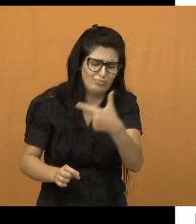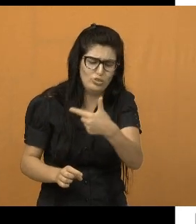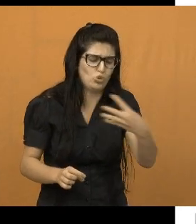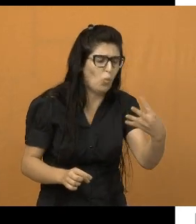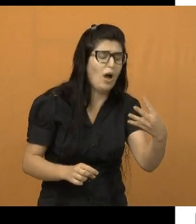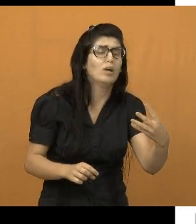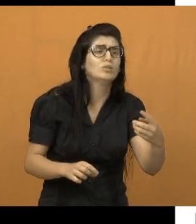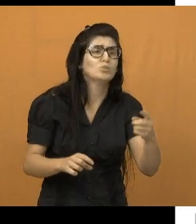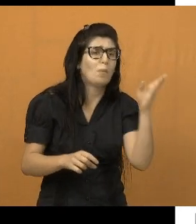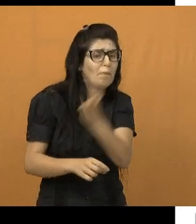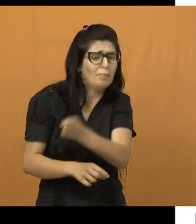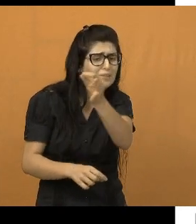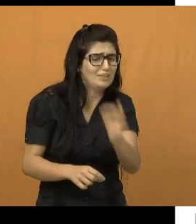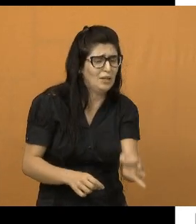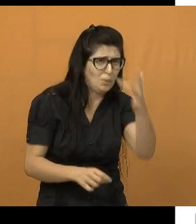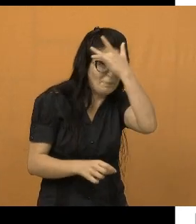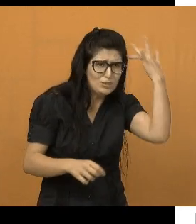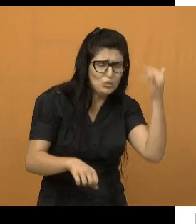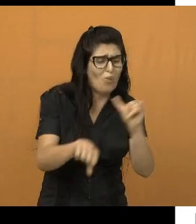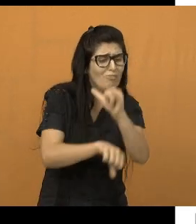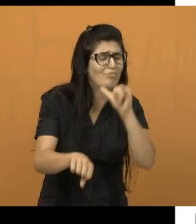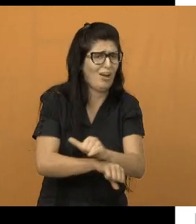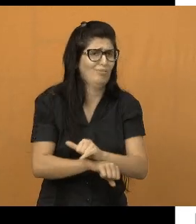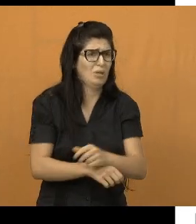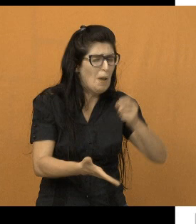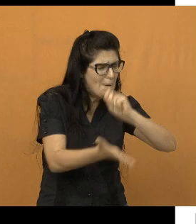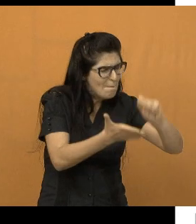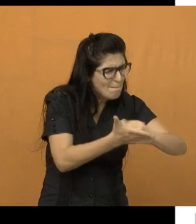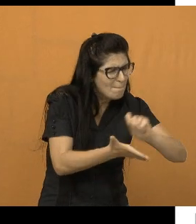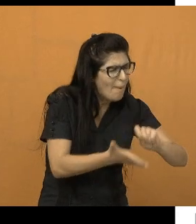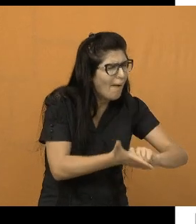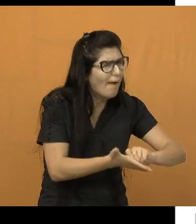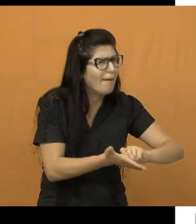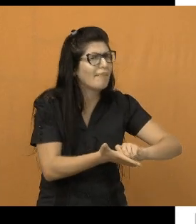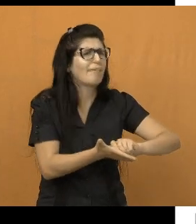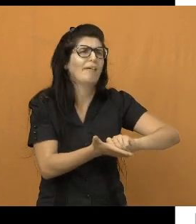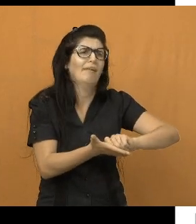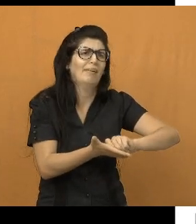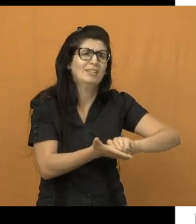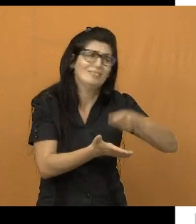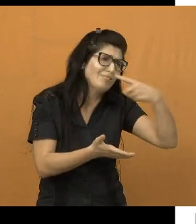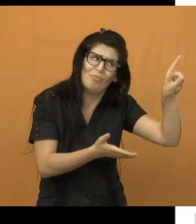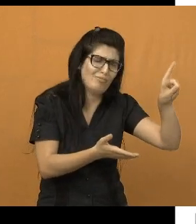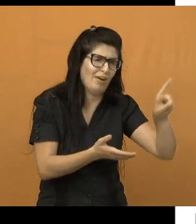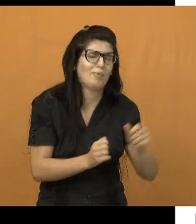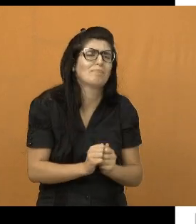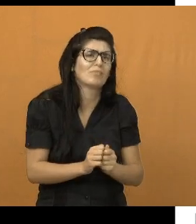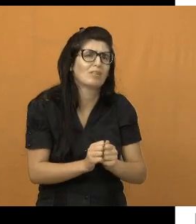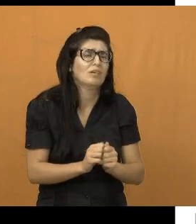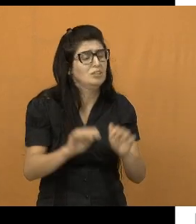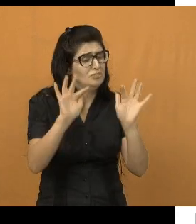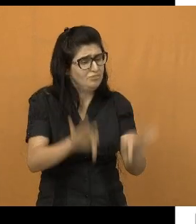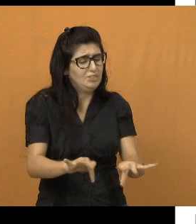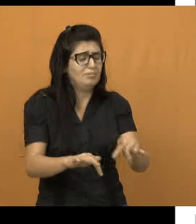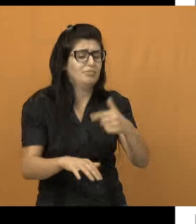AME também encerramos o terceiro quadrimestre com 27%.